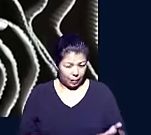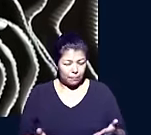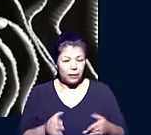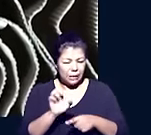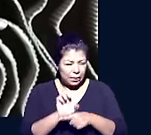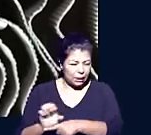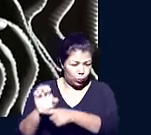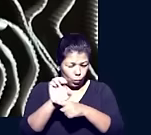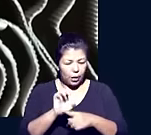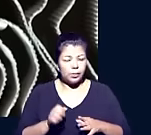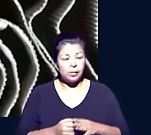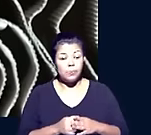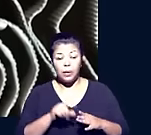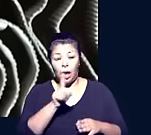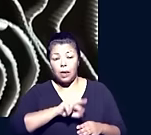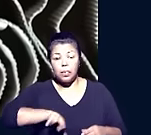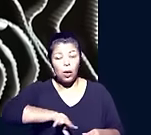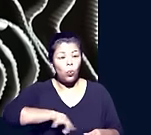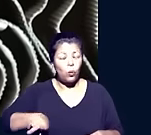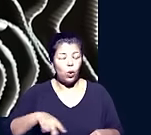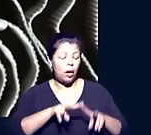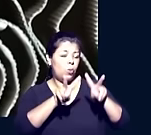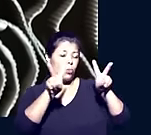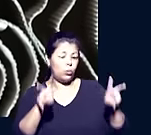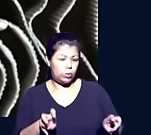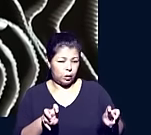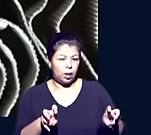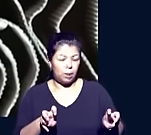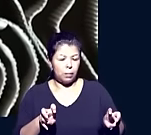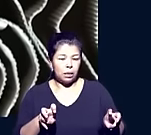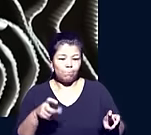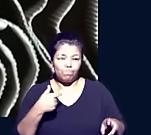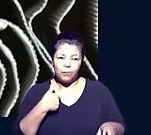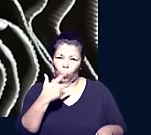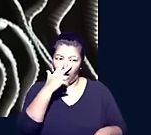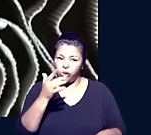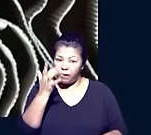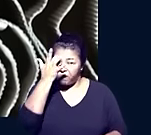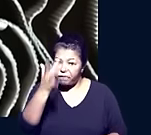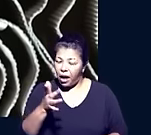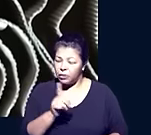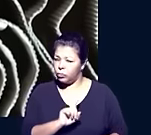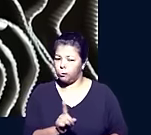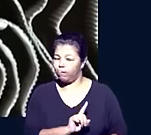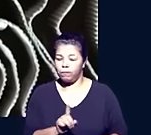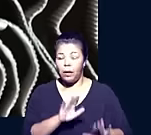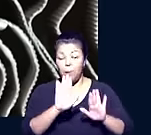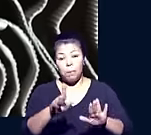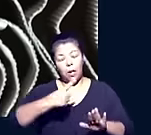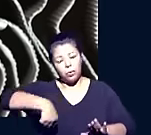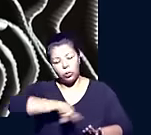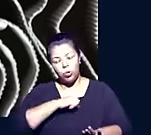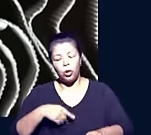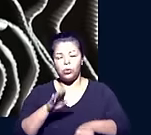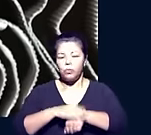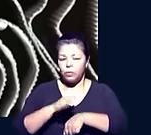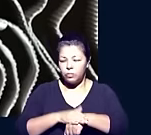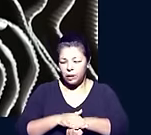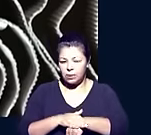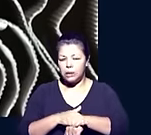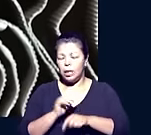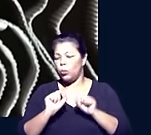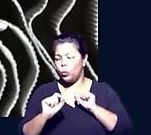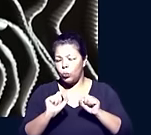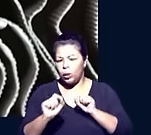está consolidada não é um tema que eu considero dos mais fáceis Mas nós vamos fazer o que sempre fizemos